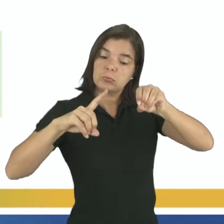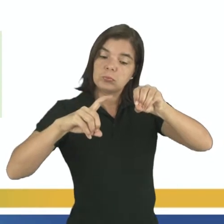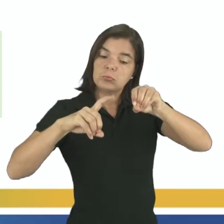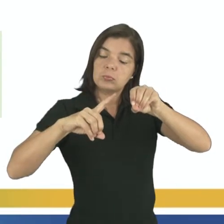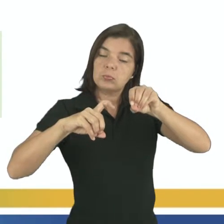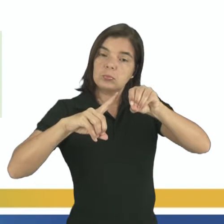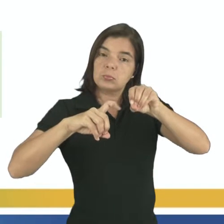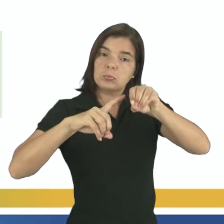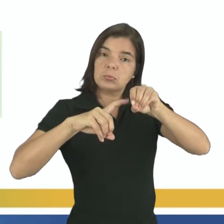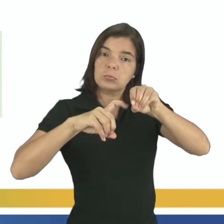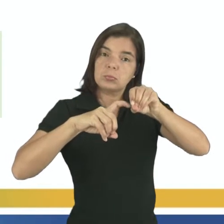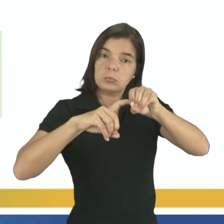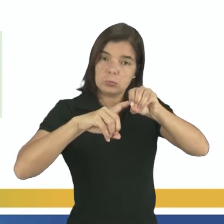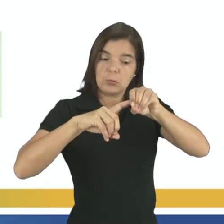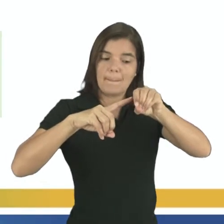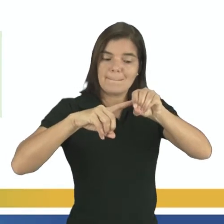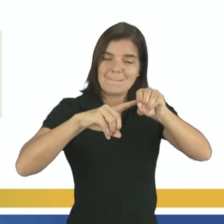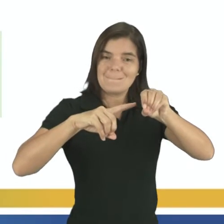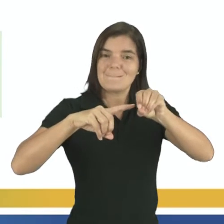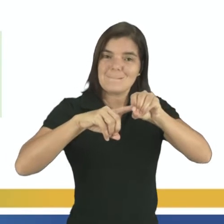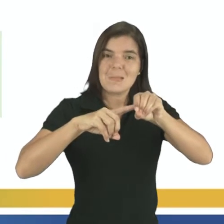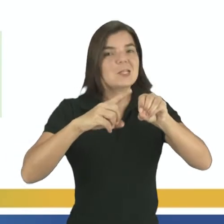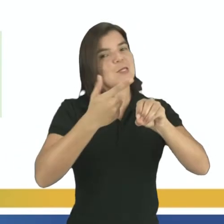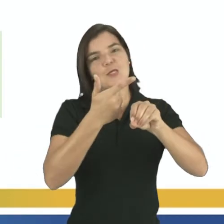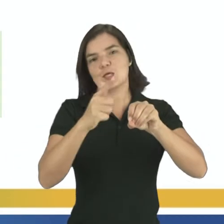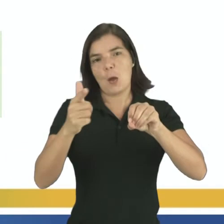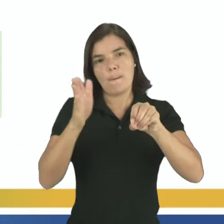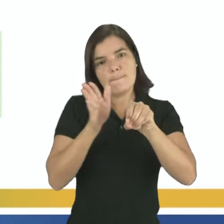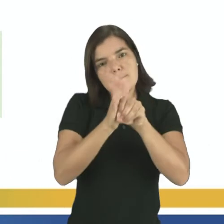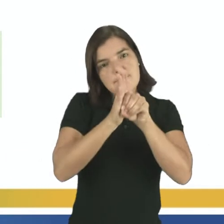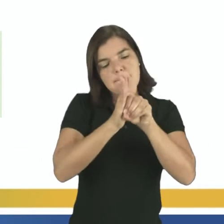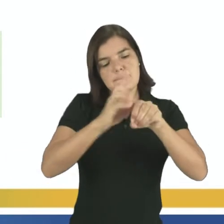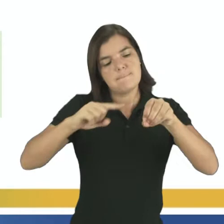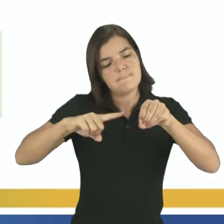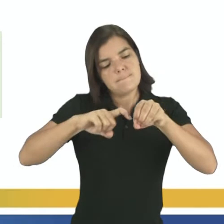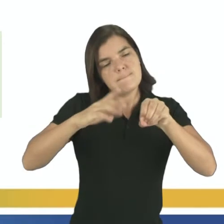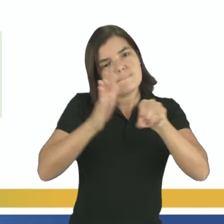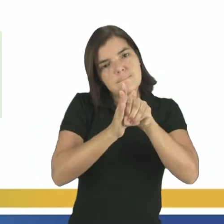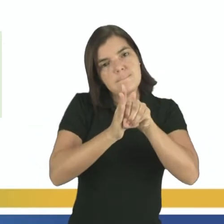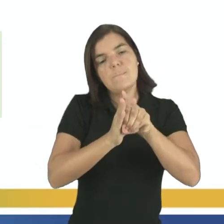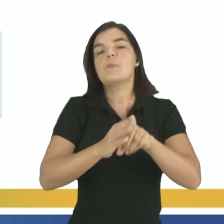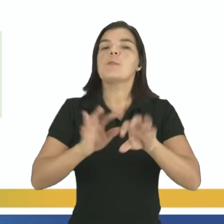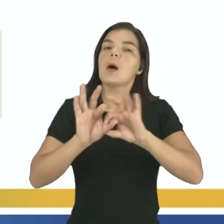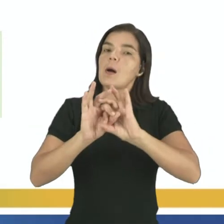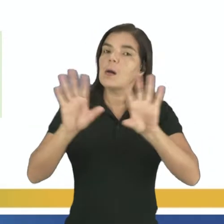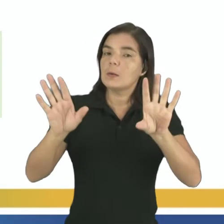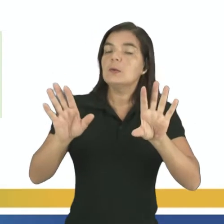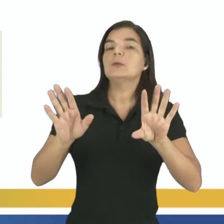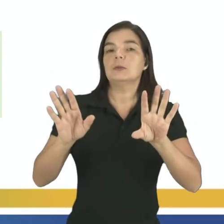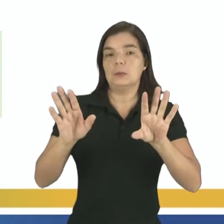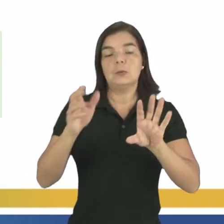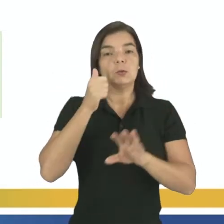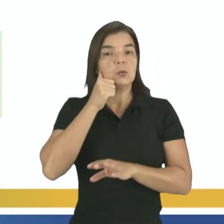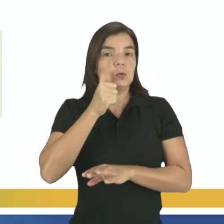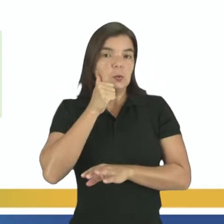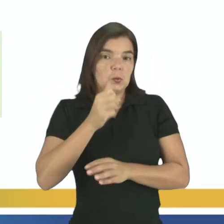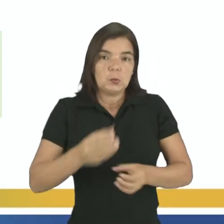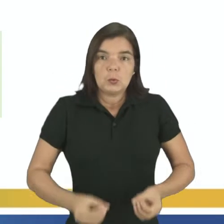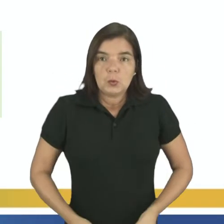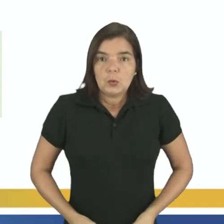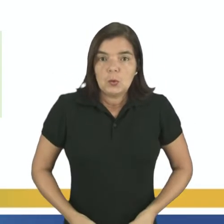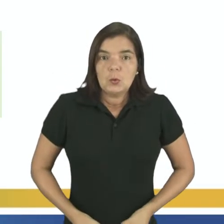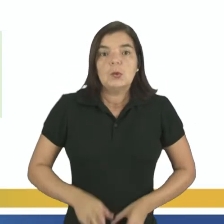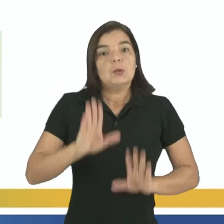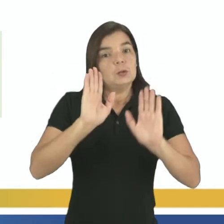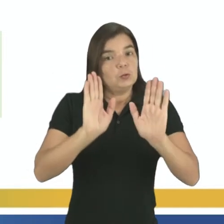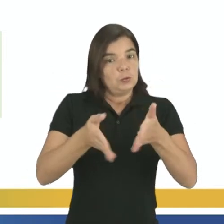os espermatozoides, no aparelho reprodutor feminino, com o ovócito liberado pelo ovário da mulher. Então,